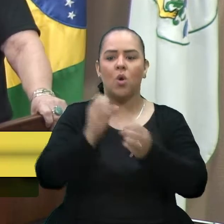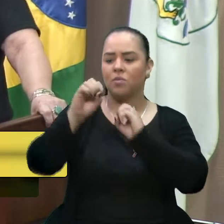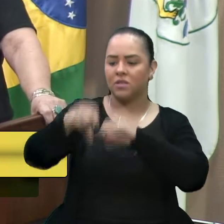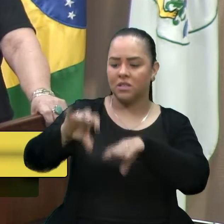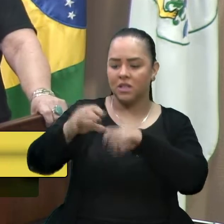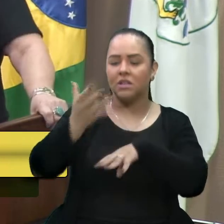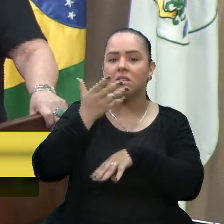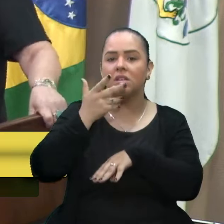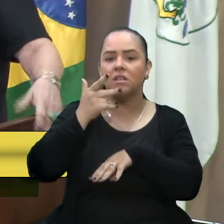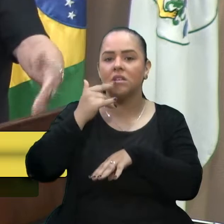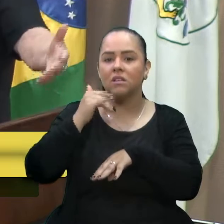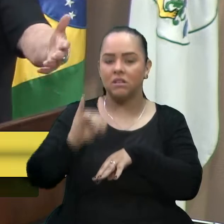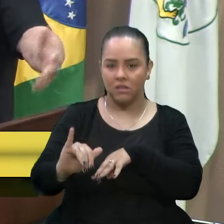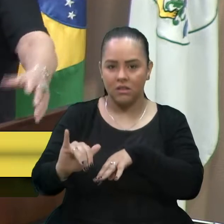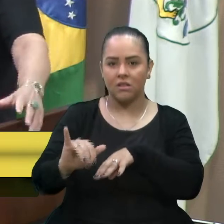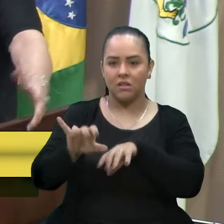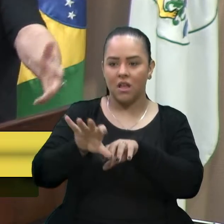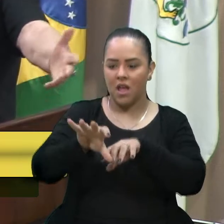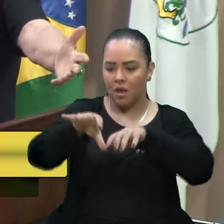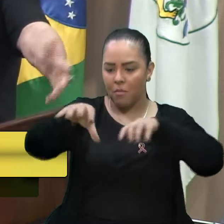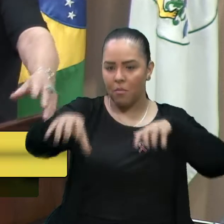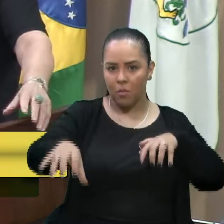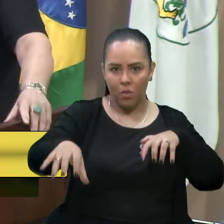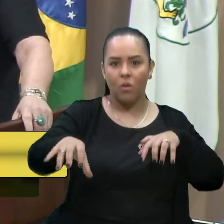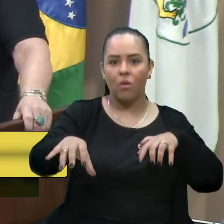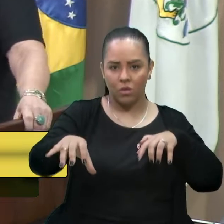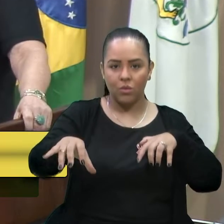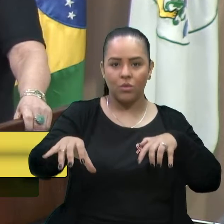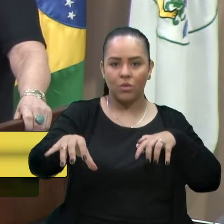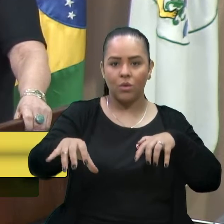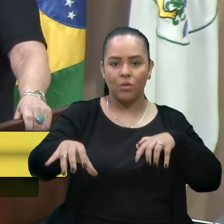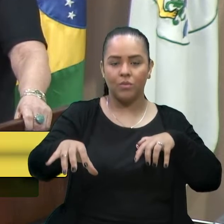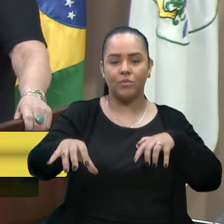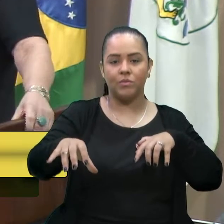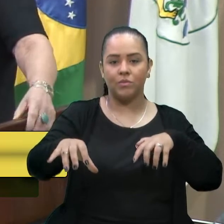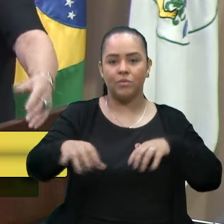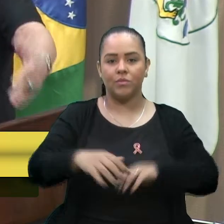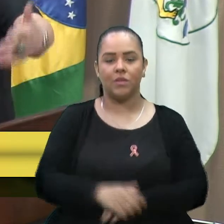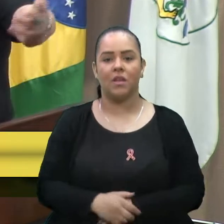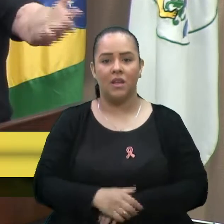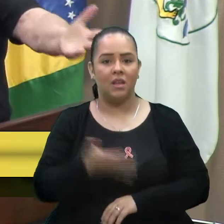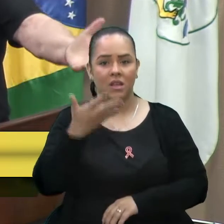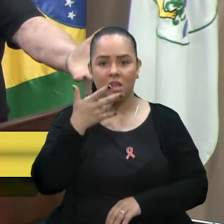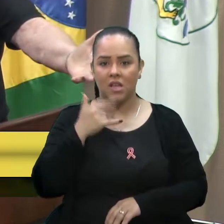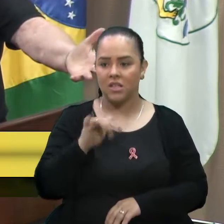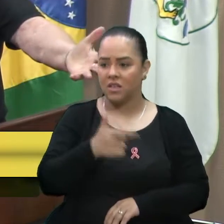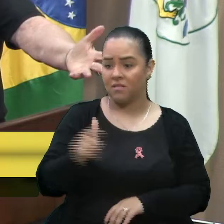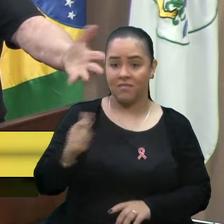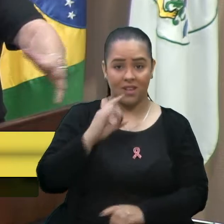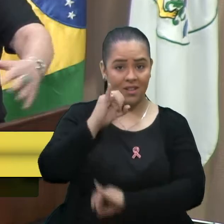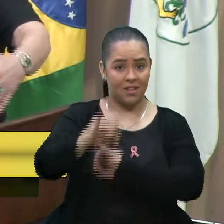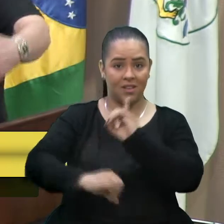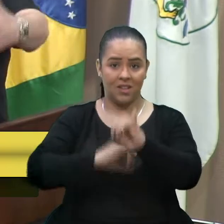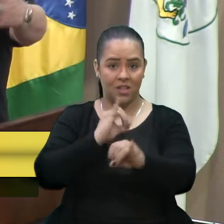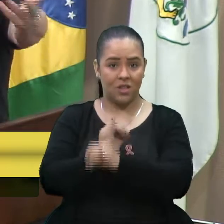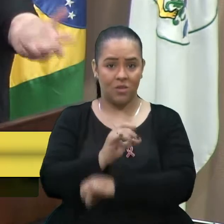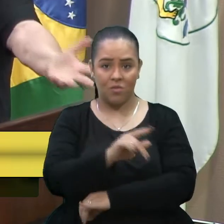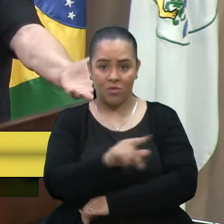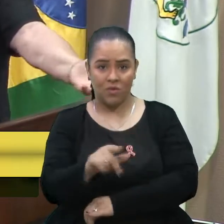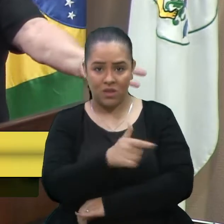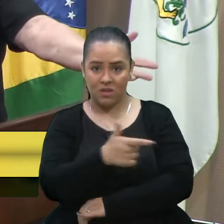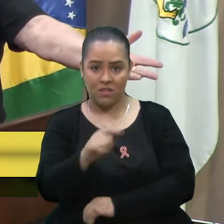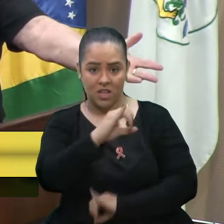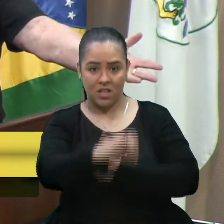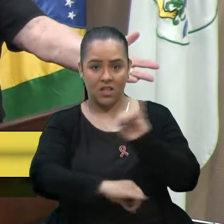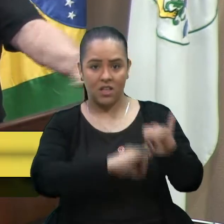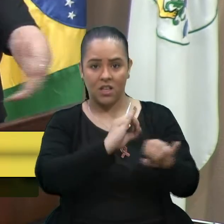nossas crianças em aula remota à distância, crianças que não têm internet, professor que não tinha